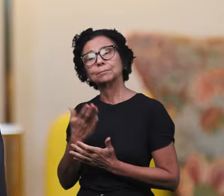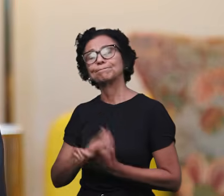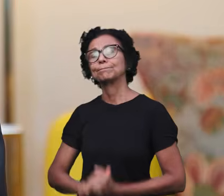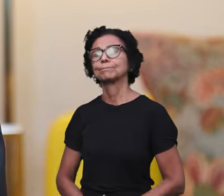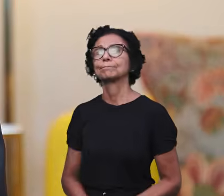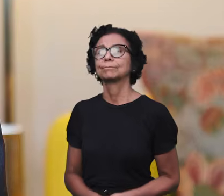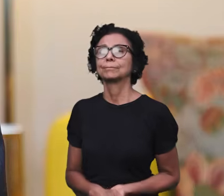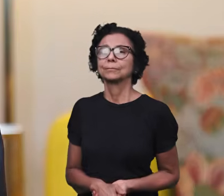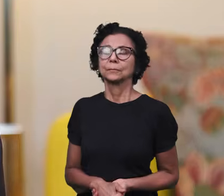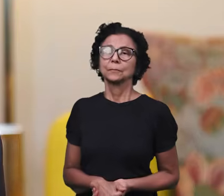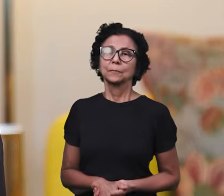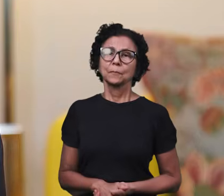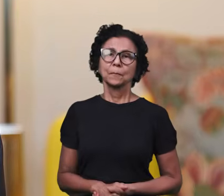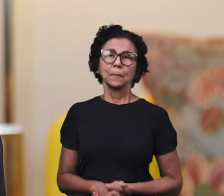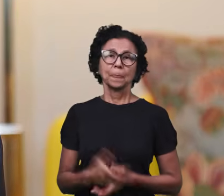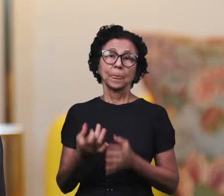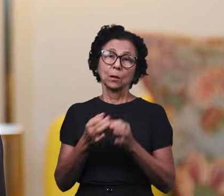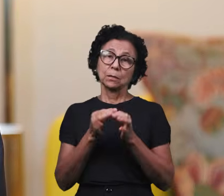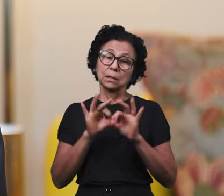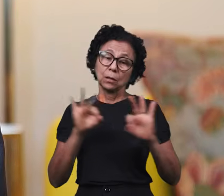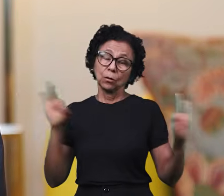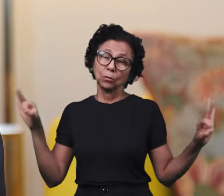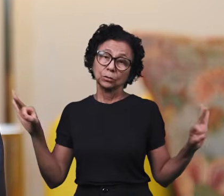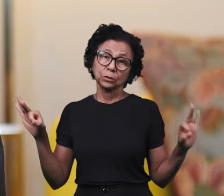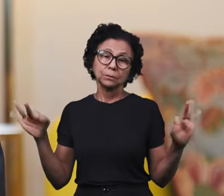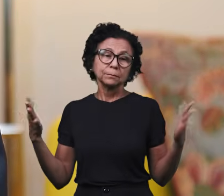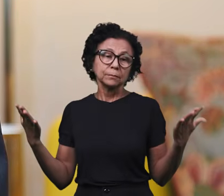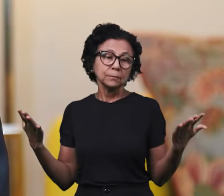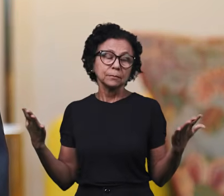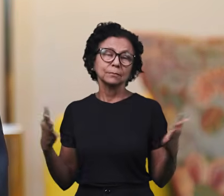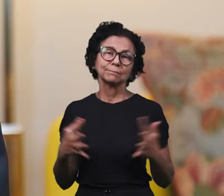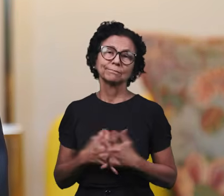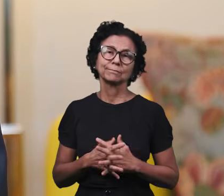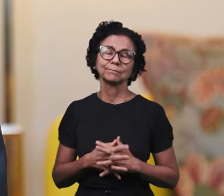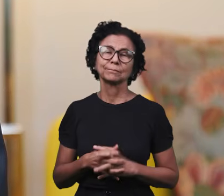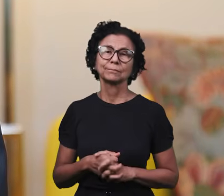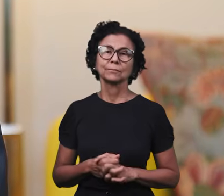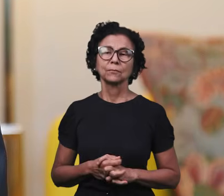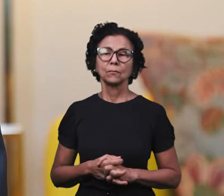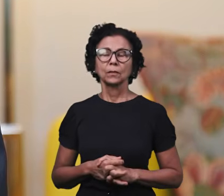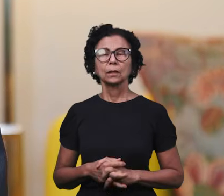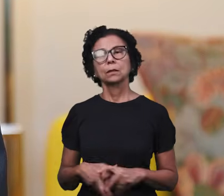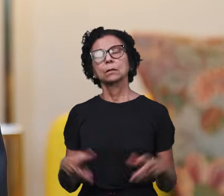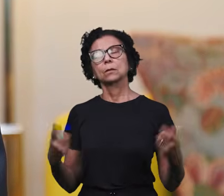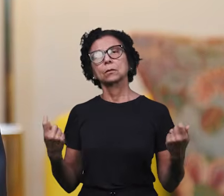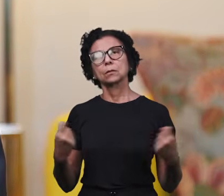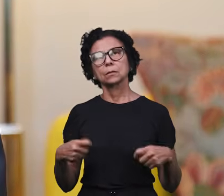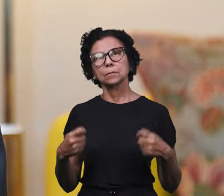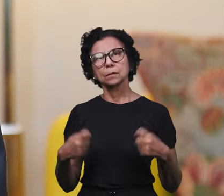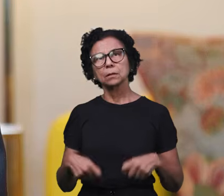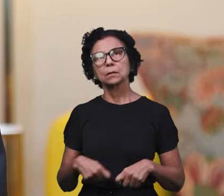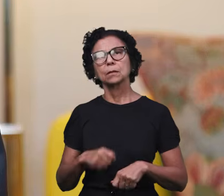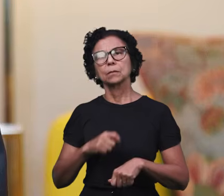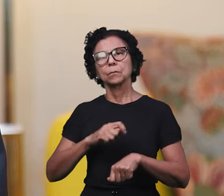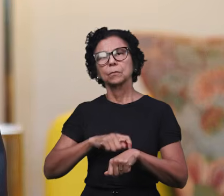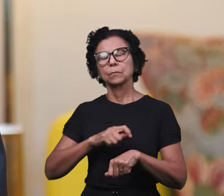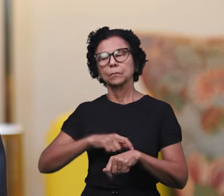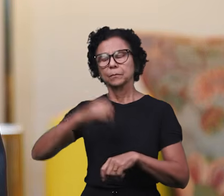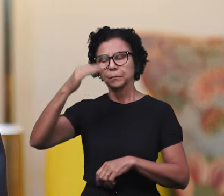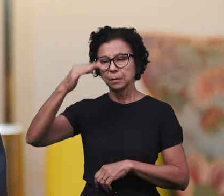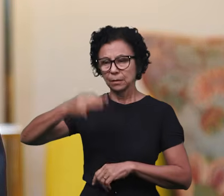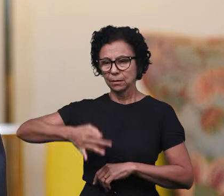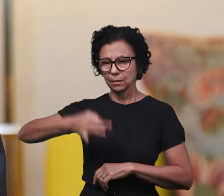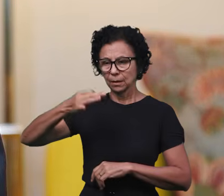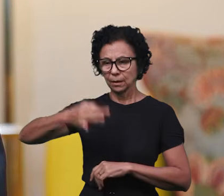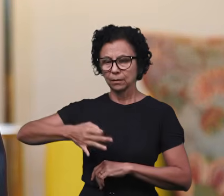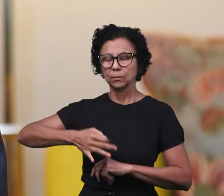Essa experiência mostra, né, que a revelação precisa ser preservada no nosso coração para que o fruto venha no